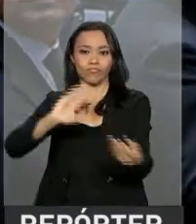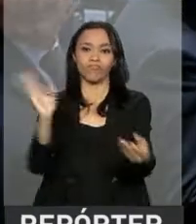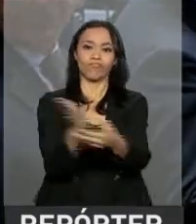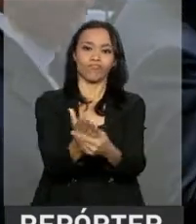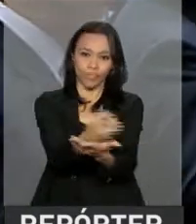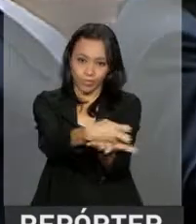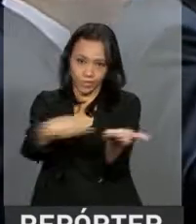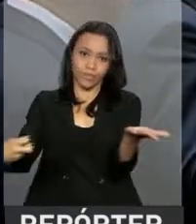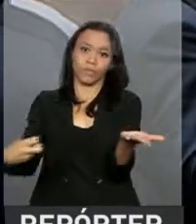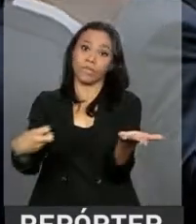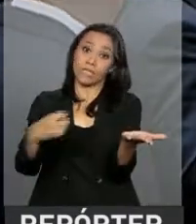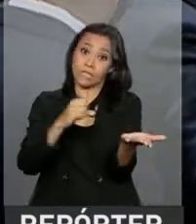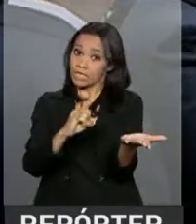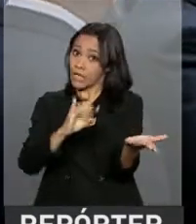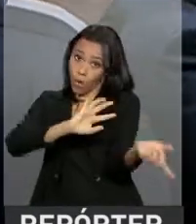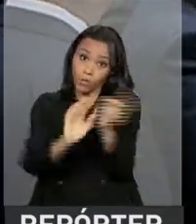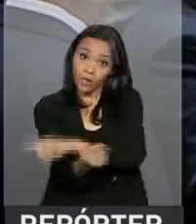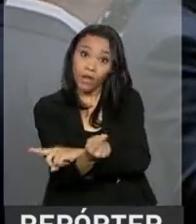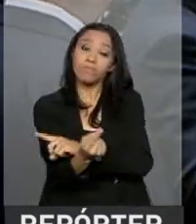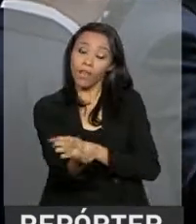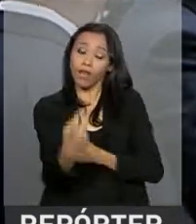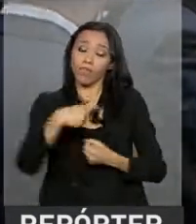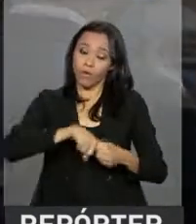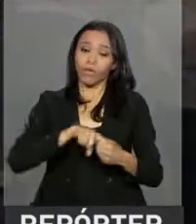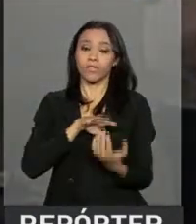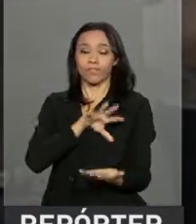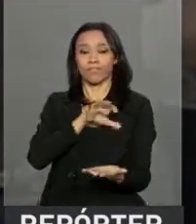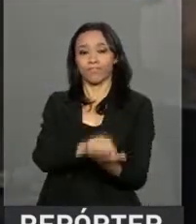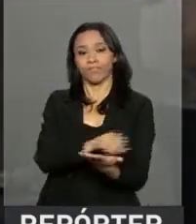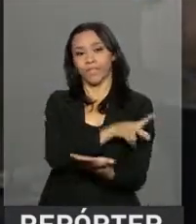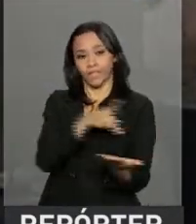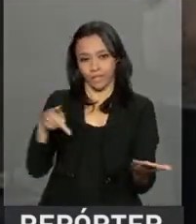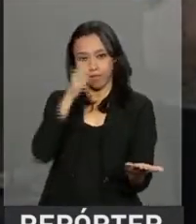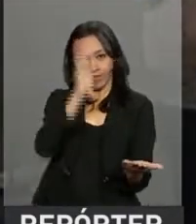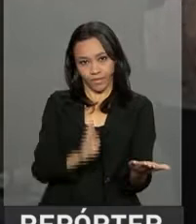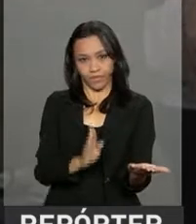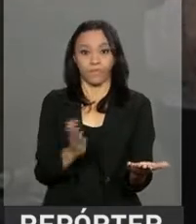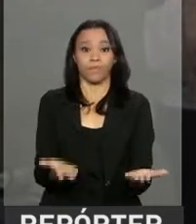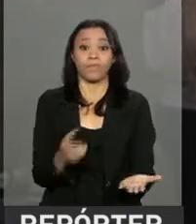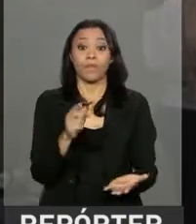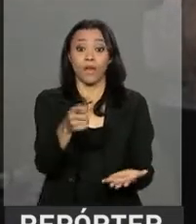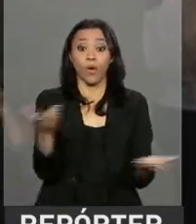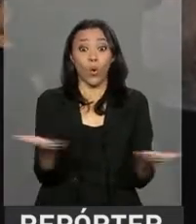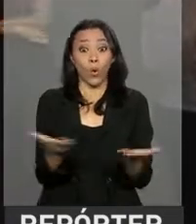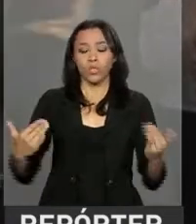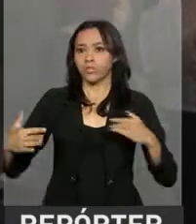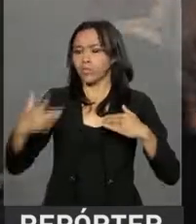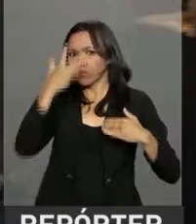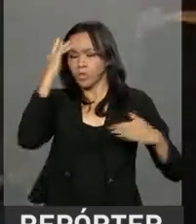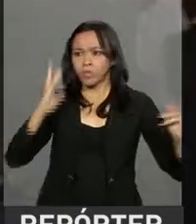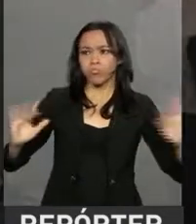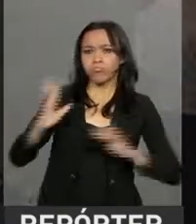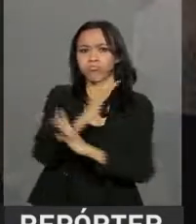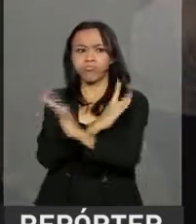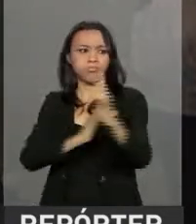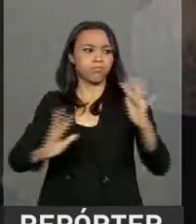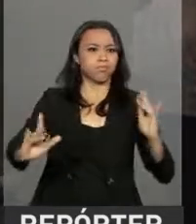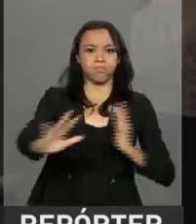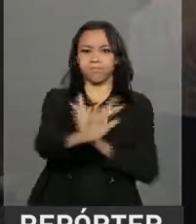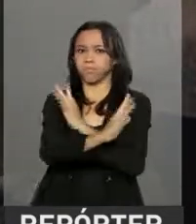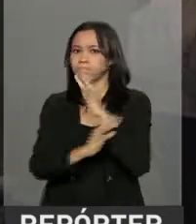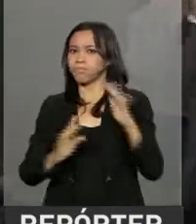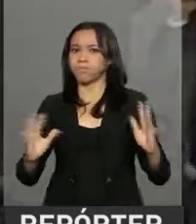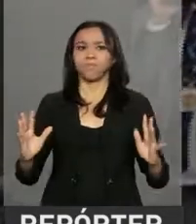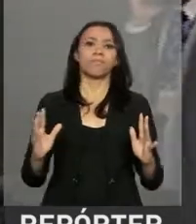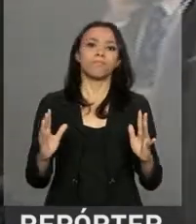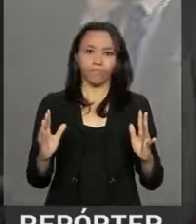contrário ela retorna ao cargo e é realmente aqui no Congresso está movimentado hoje logo mais o governo